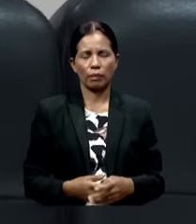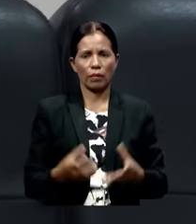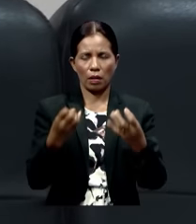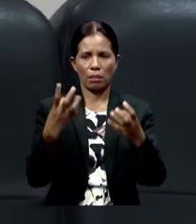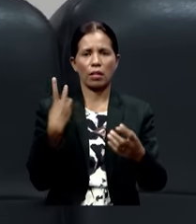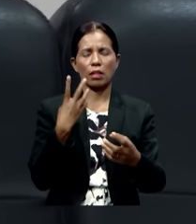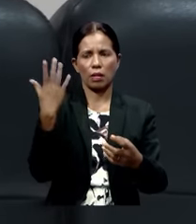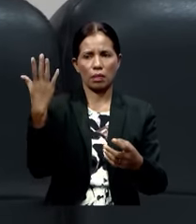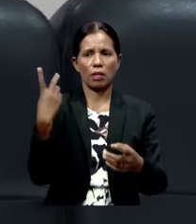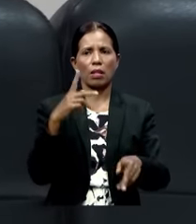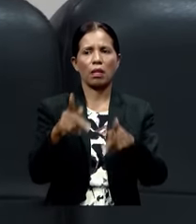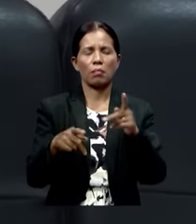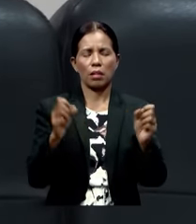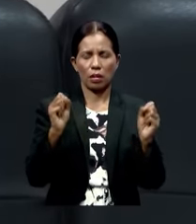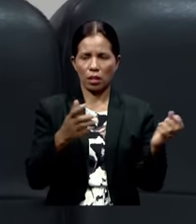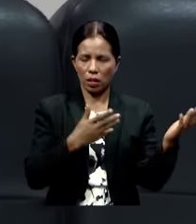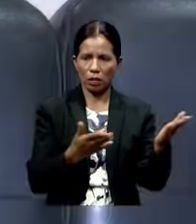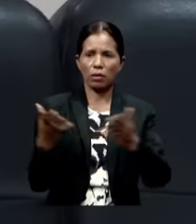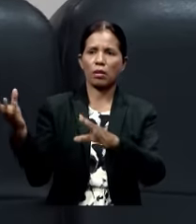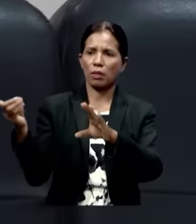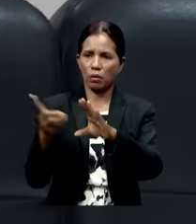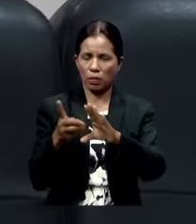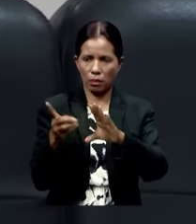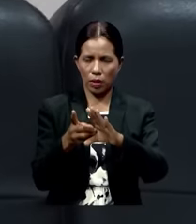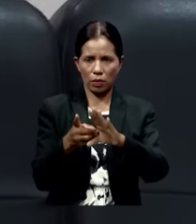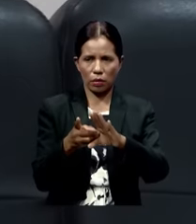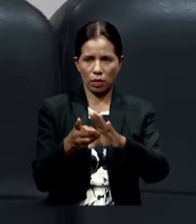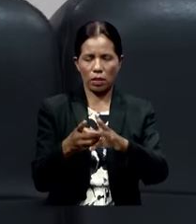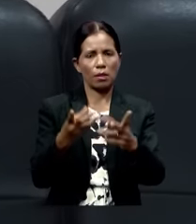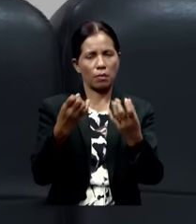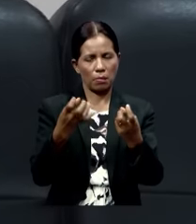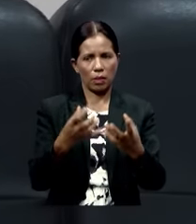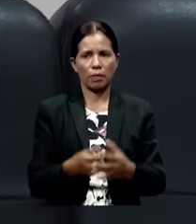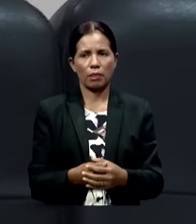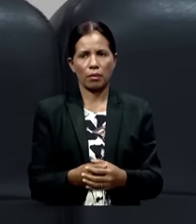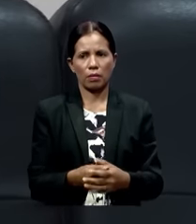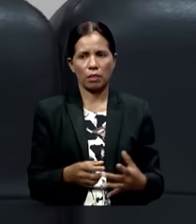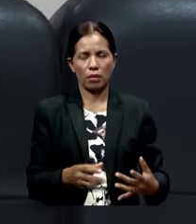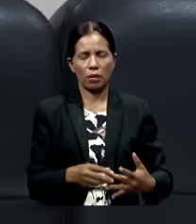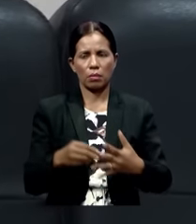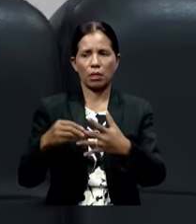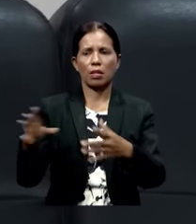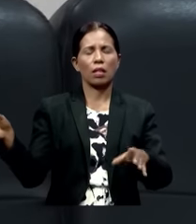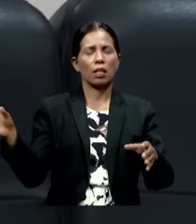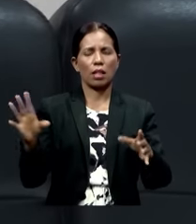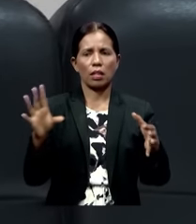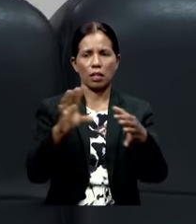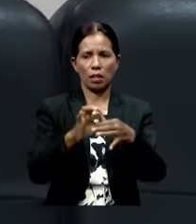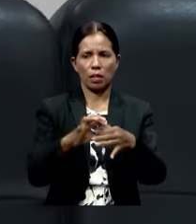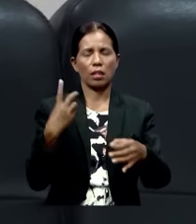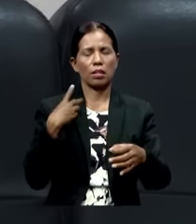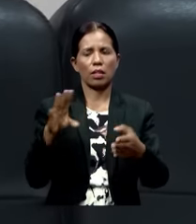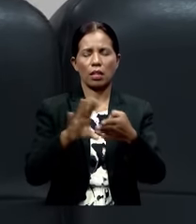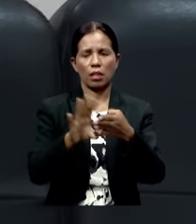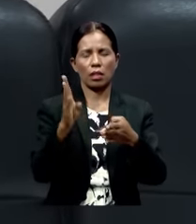ia napa maru kita tengah submit dokumen tu lubuk kita. Liliu liga hoi ten identiti hansang